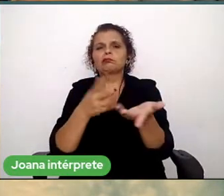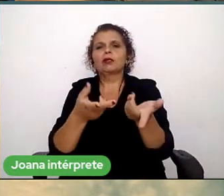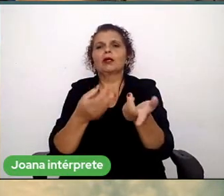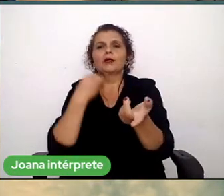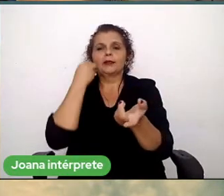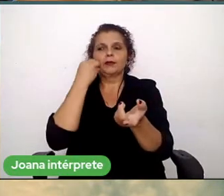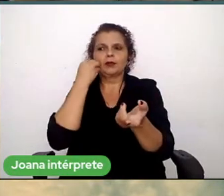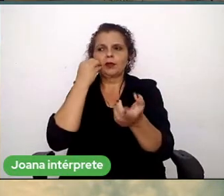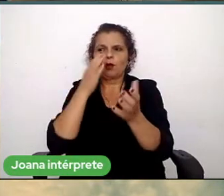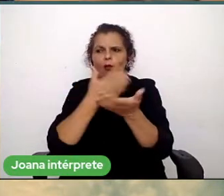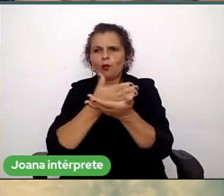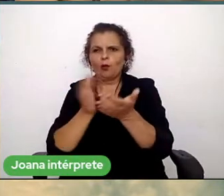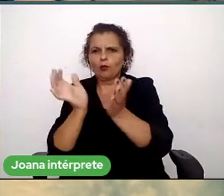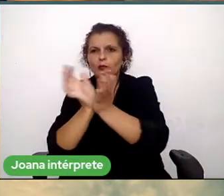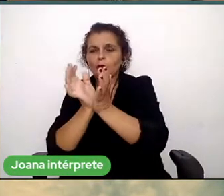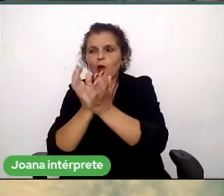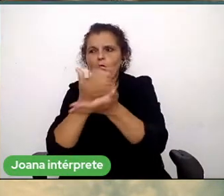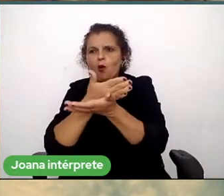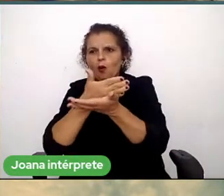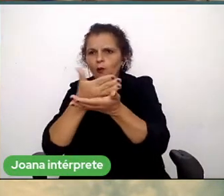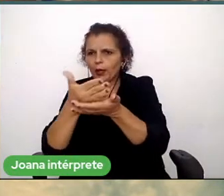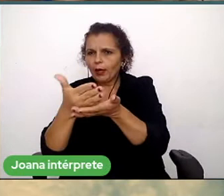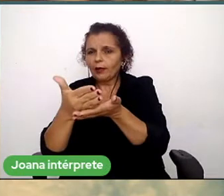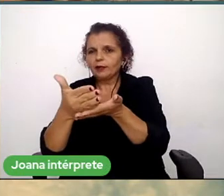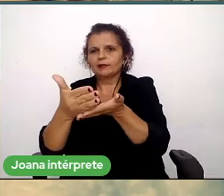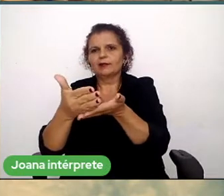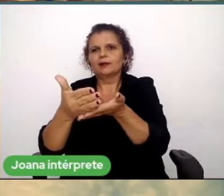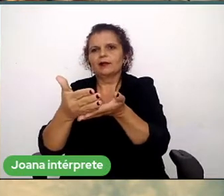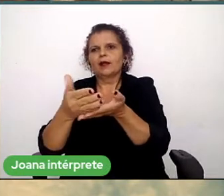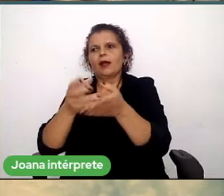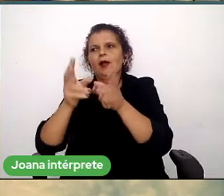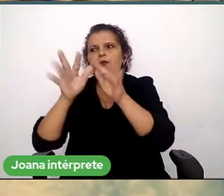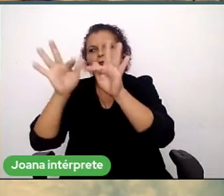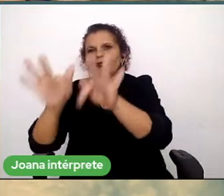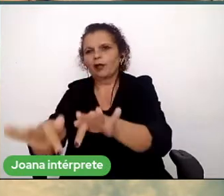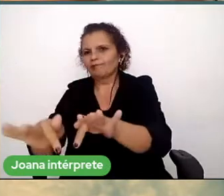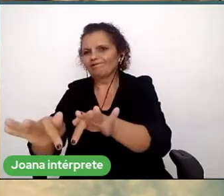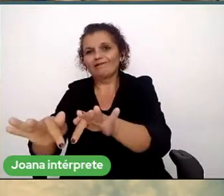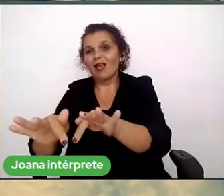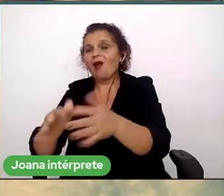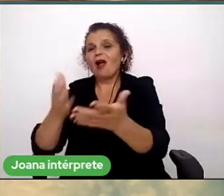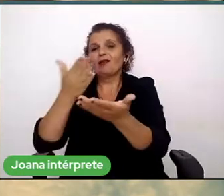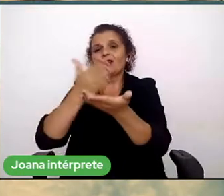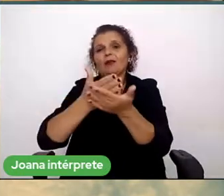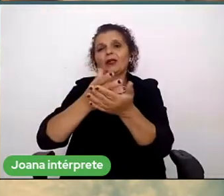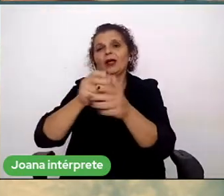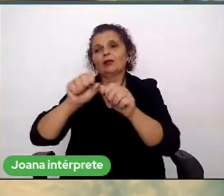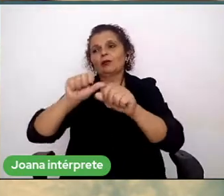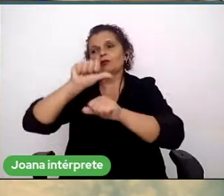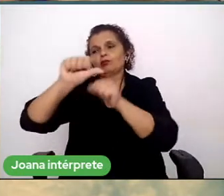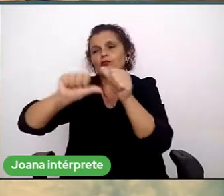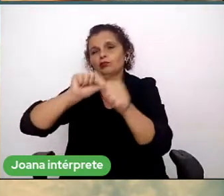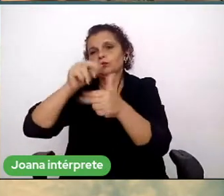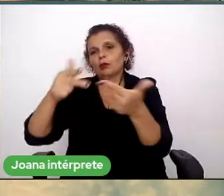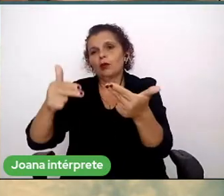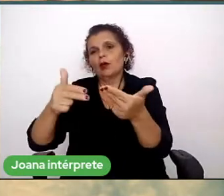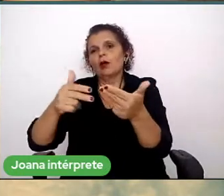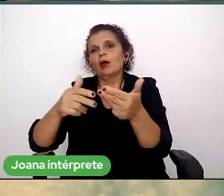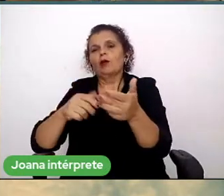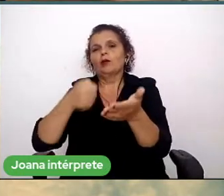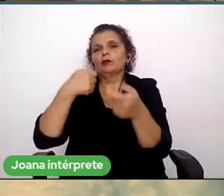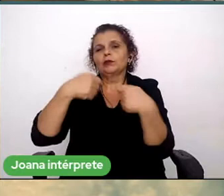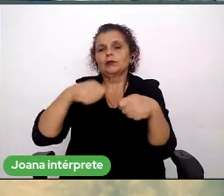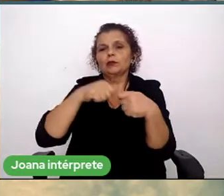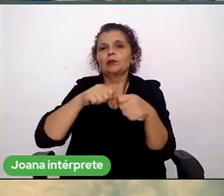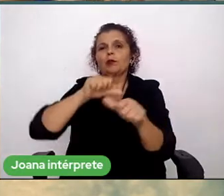experiência que o time que começa um projeto engajamento dificilmente ao mesmo time que vai até o final com ele muitas coisas acontecem eventualmente outros necessidade